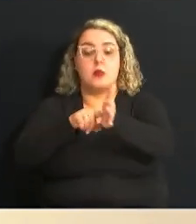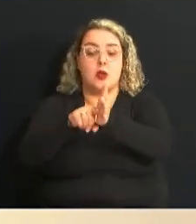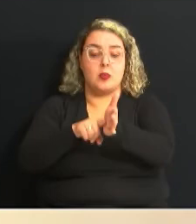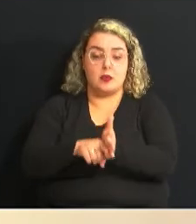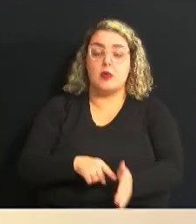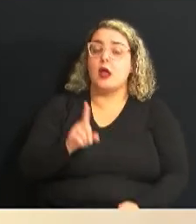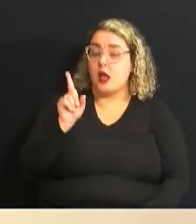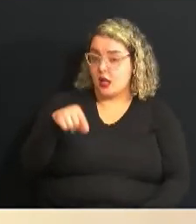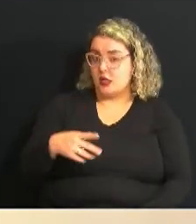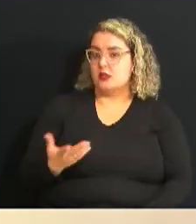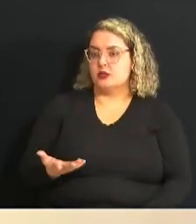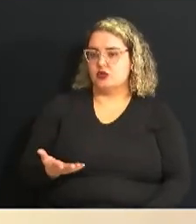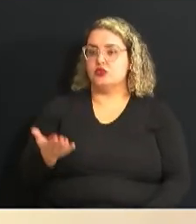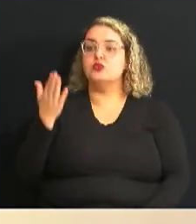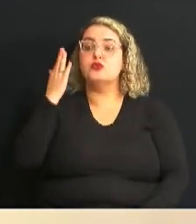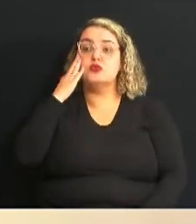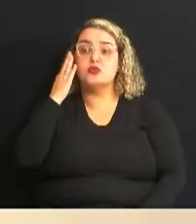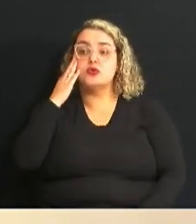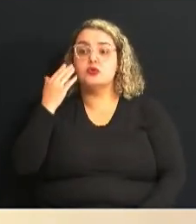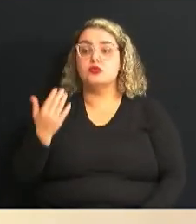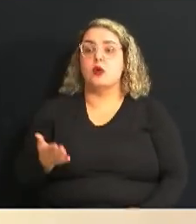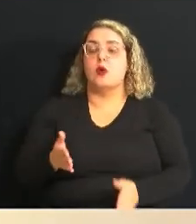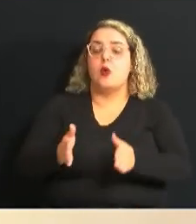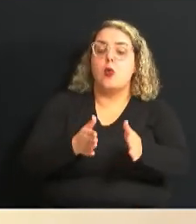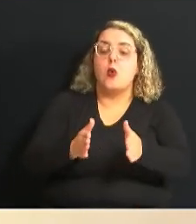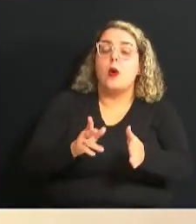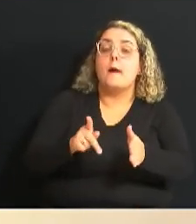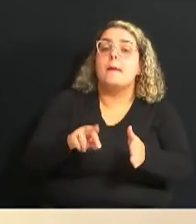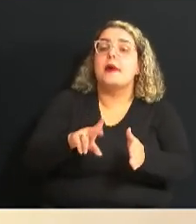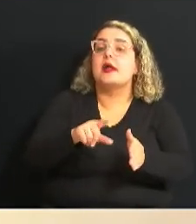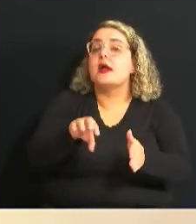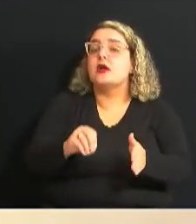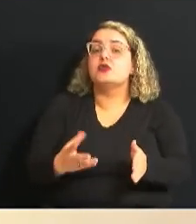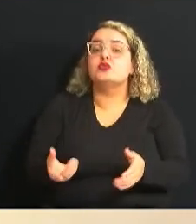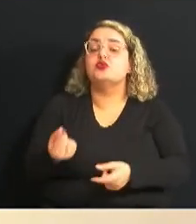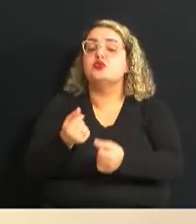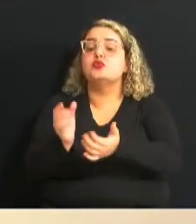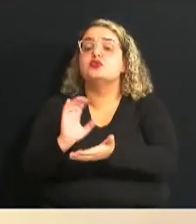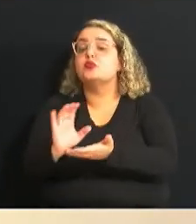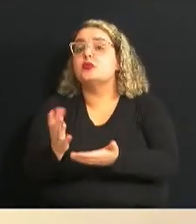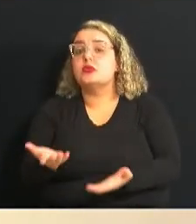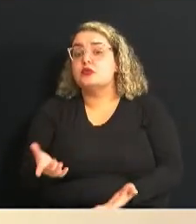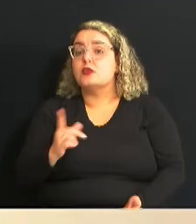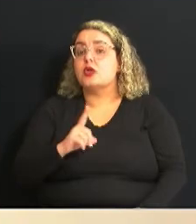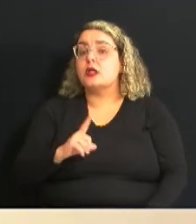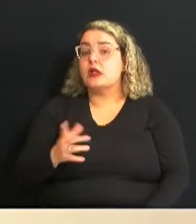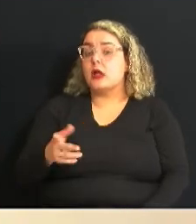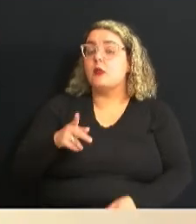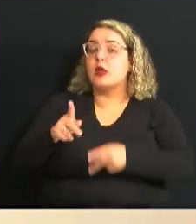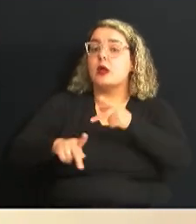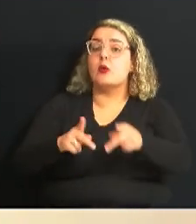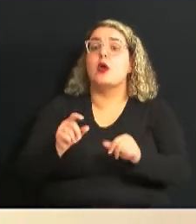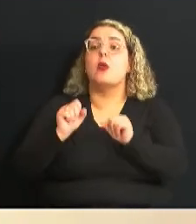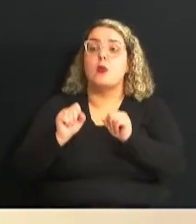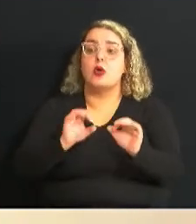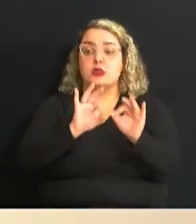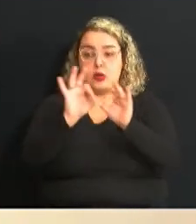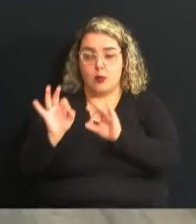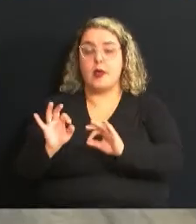sentido, de saber prazo, quais são os investimentos previstos para que a população ali possa acompanhar.